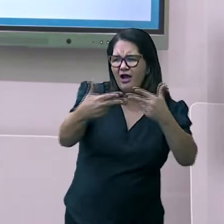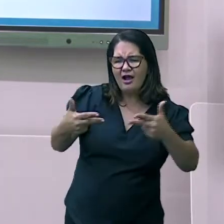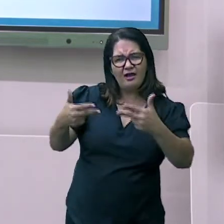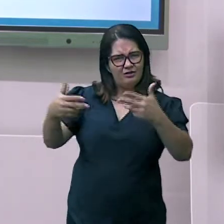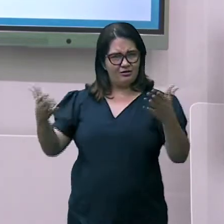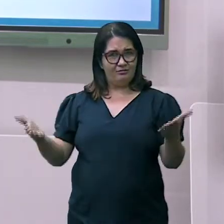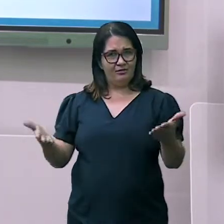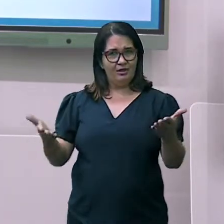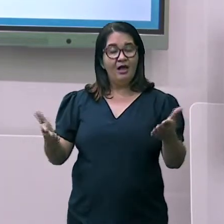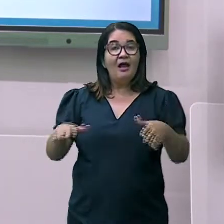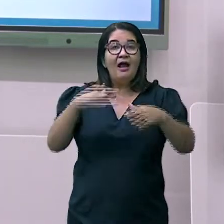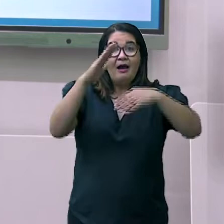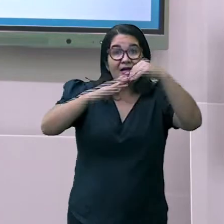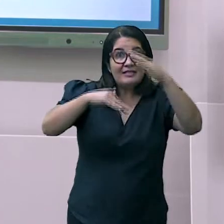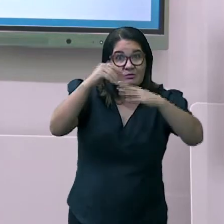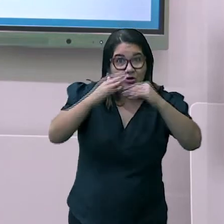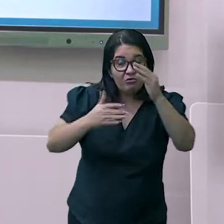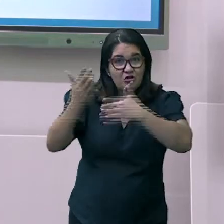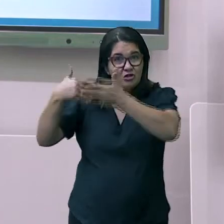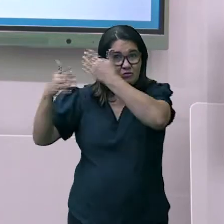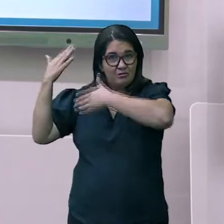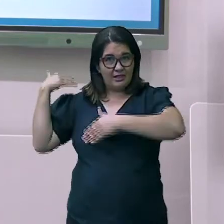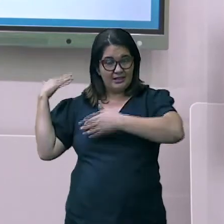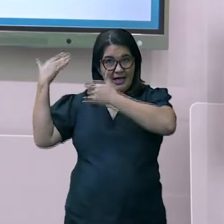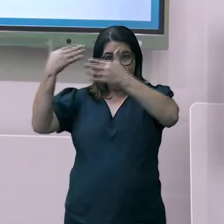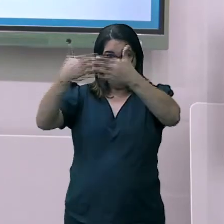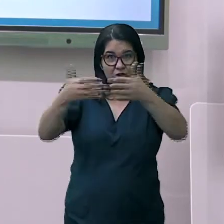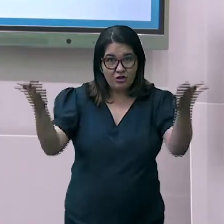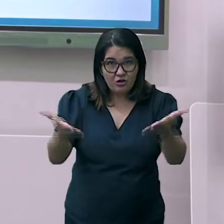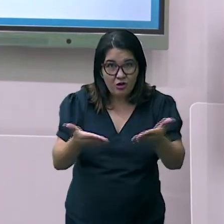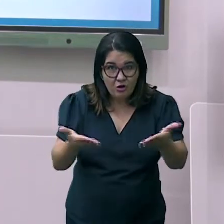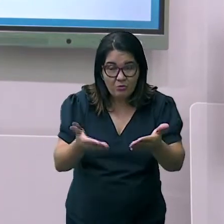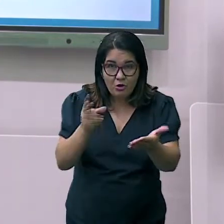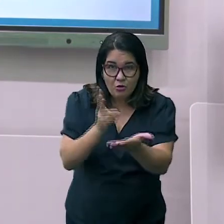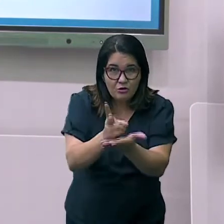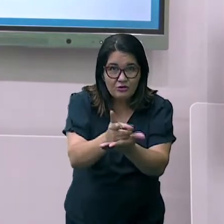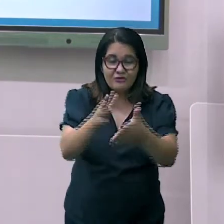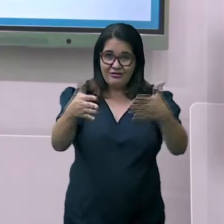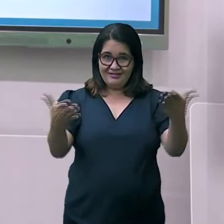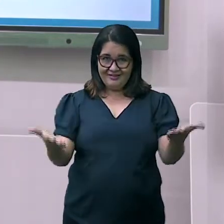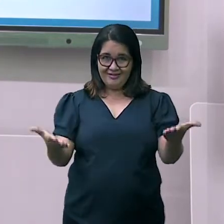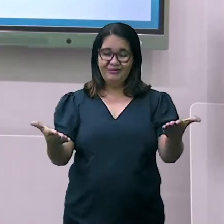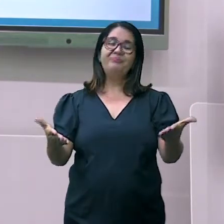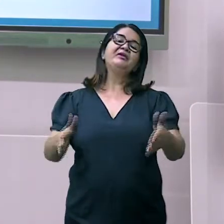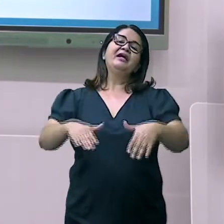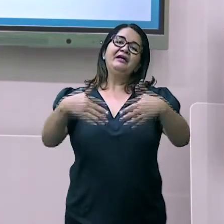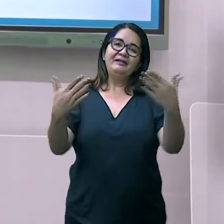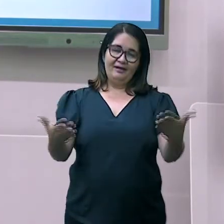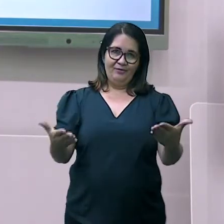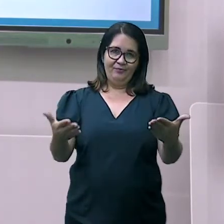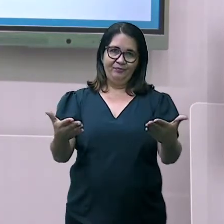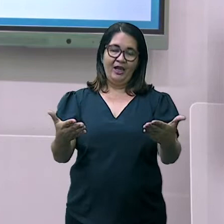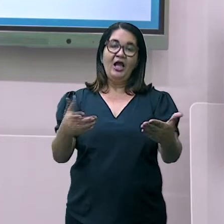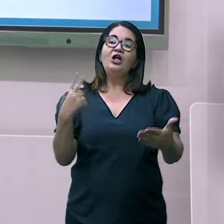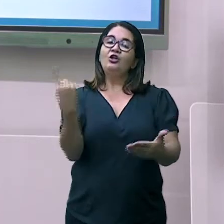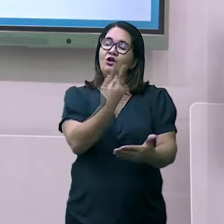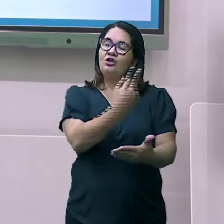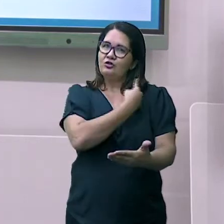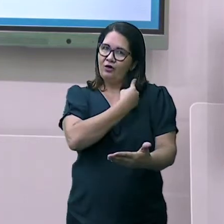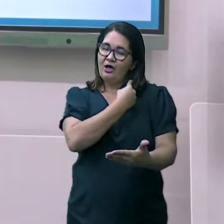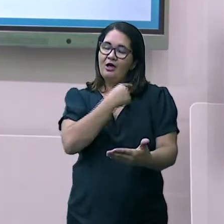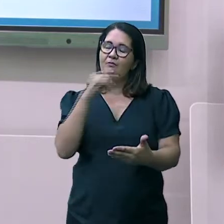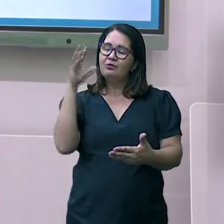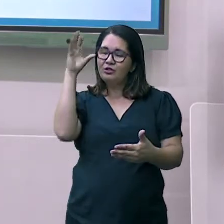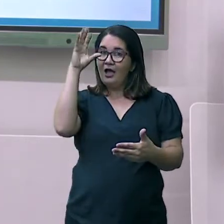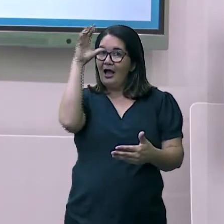nos dias atuais? Vamos conhecer um pouquinho mais sobre as profissões de antes, as de hoje